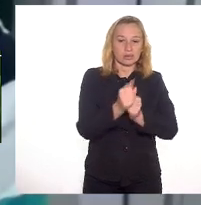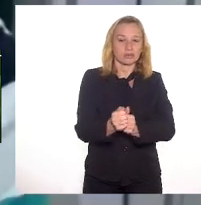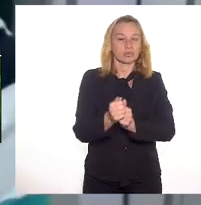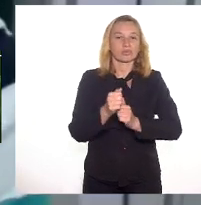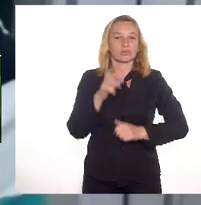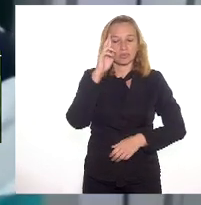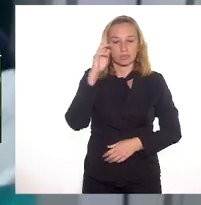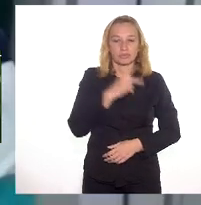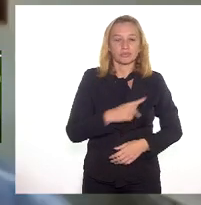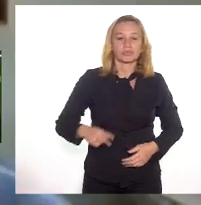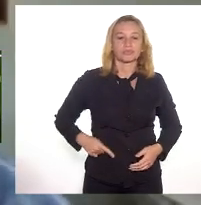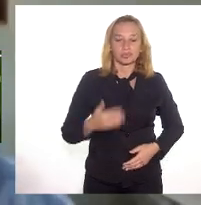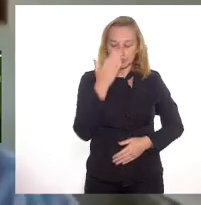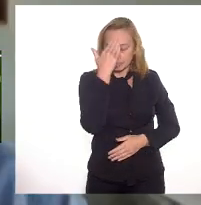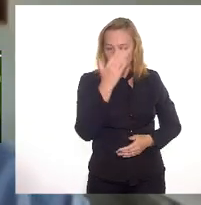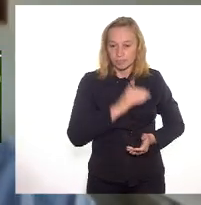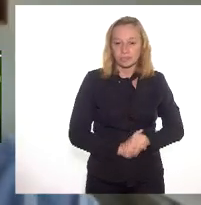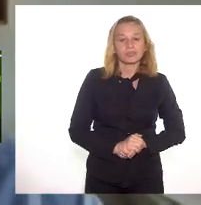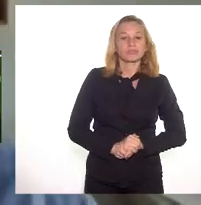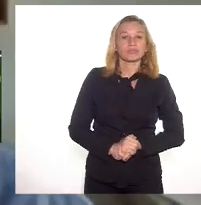presidente. Muito obrigado, deputada.